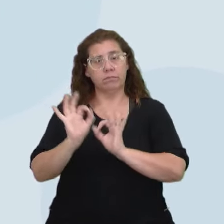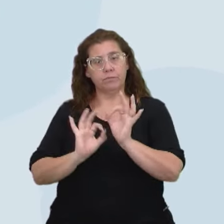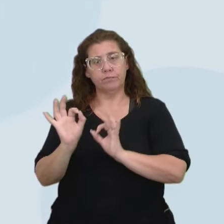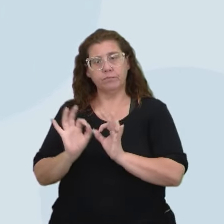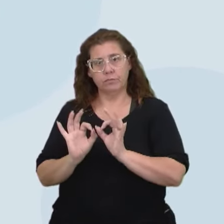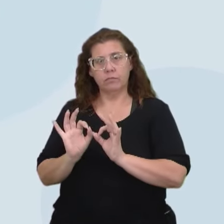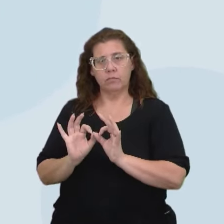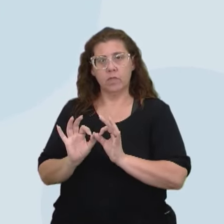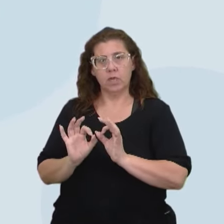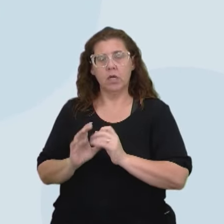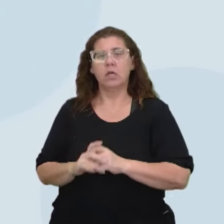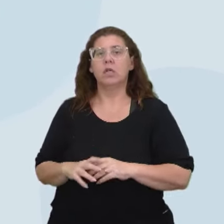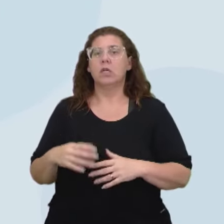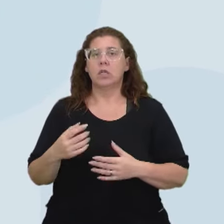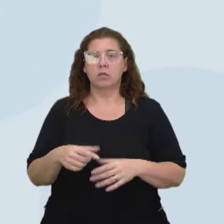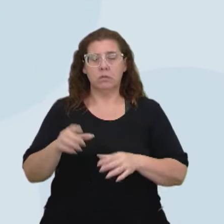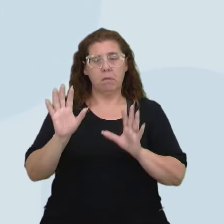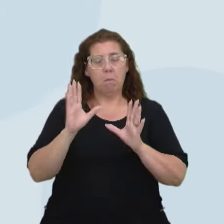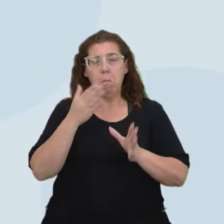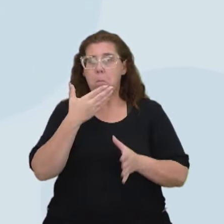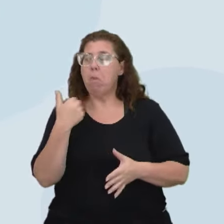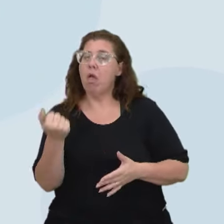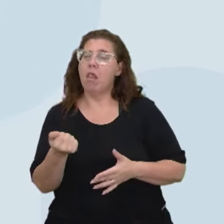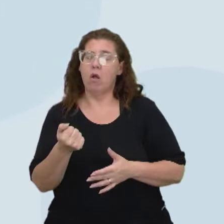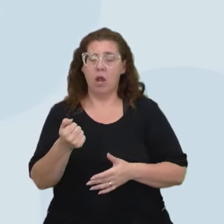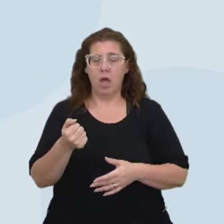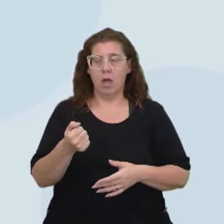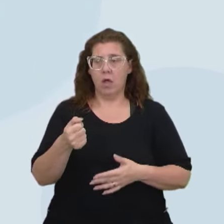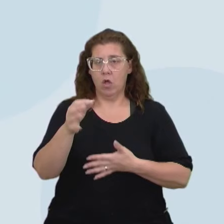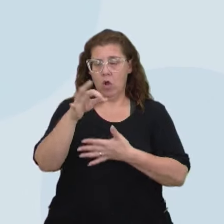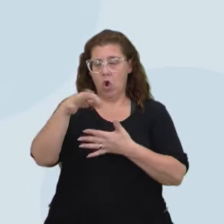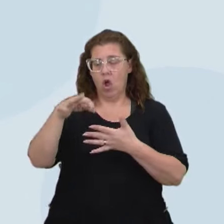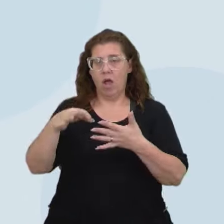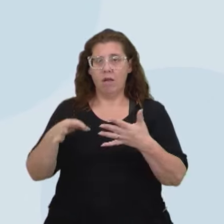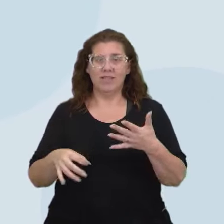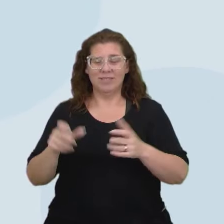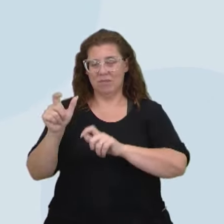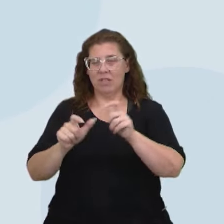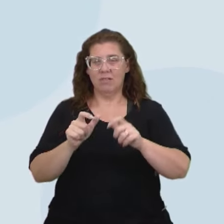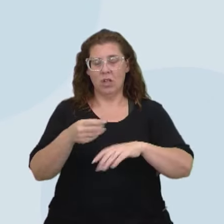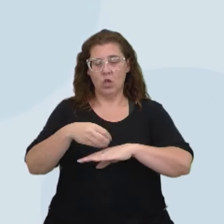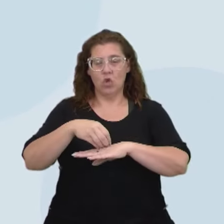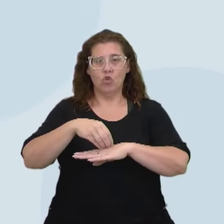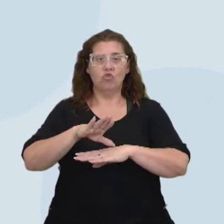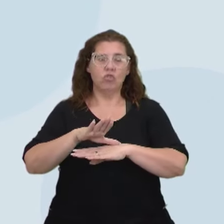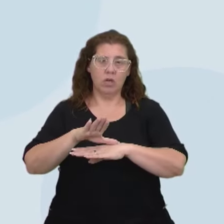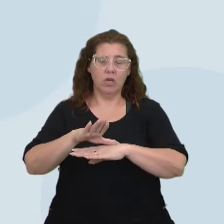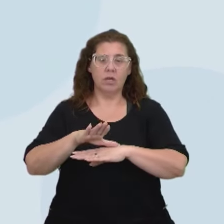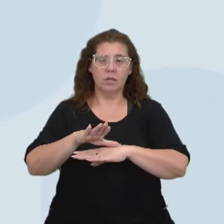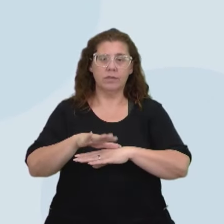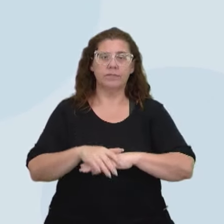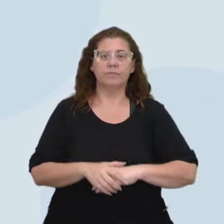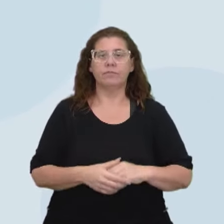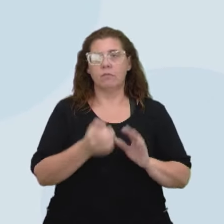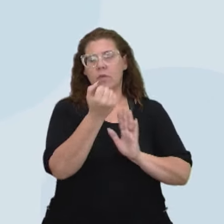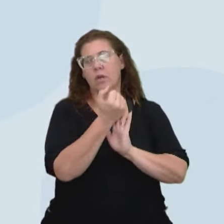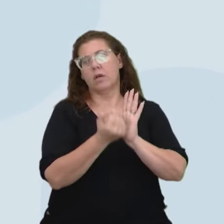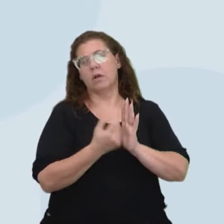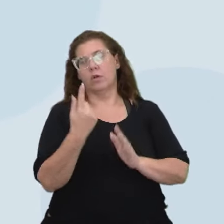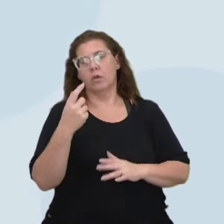otimizar a correção desses indivíduos. Então, o que é que nós faremos? Sugeria o Jeremy Bentham, né, lá no século